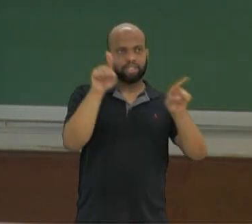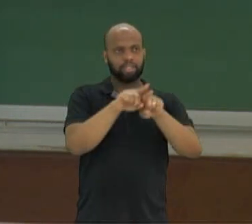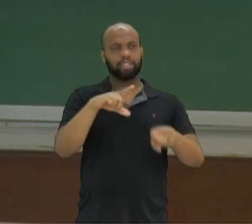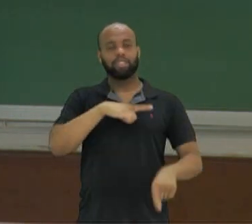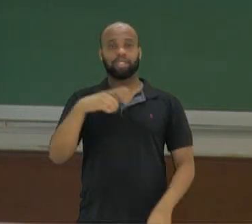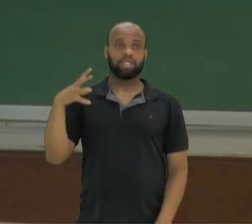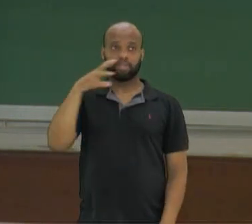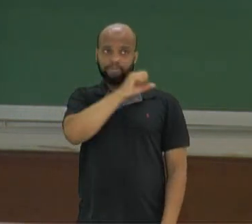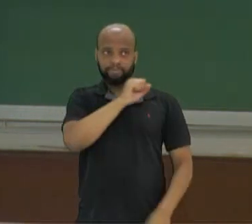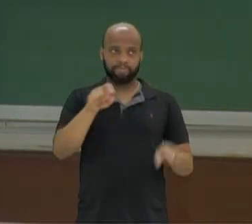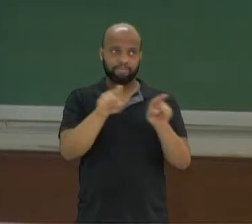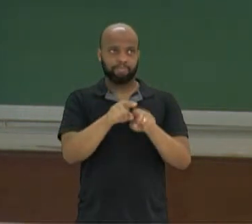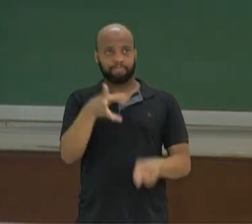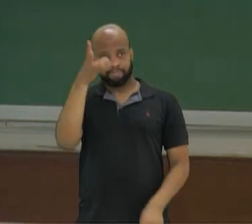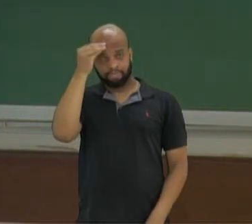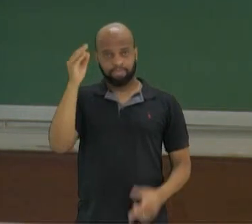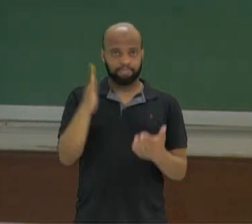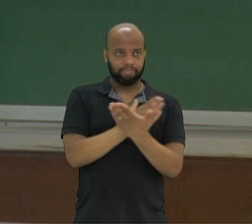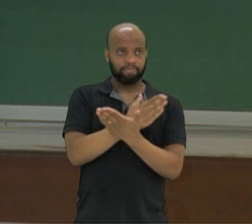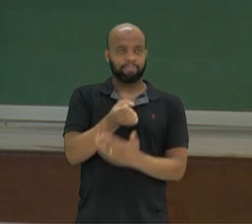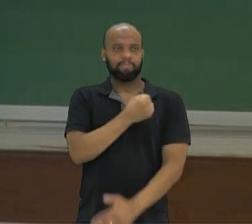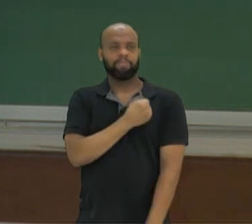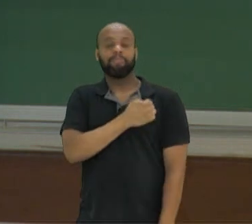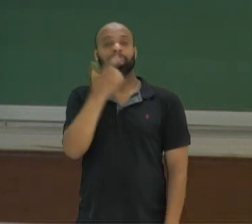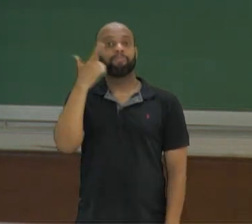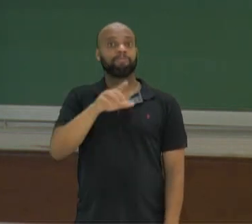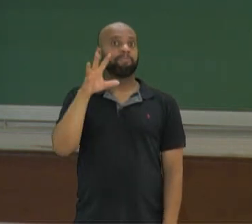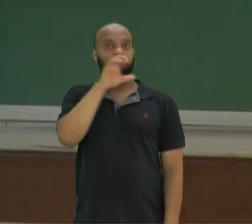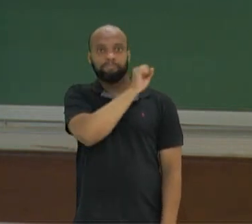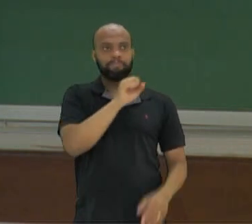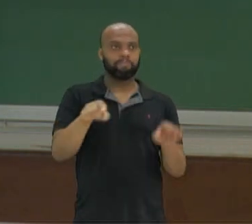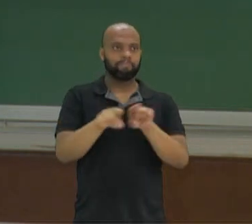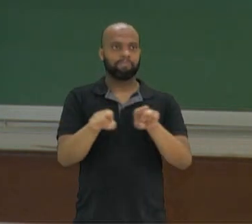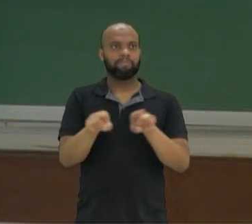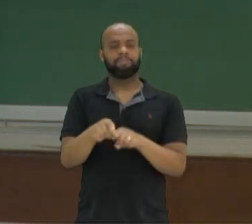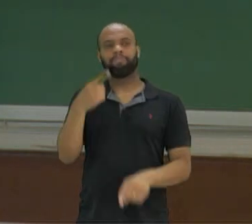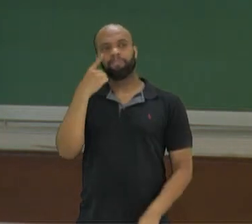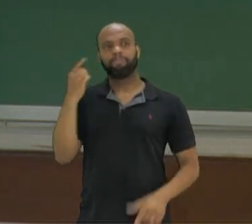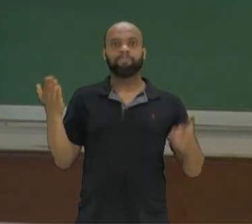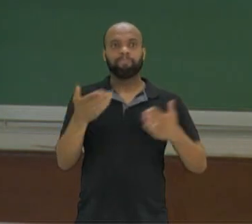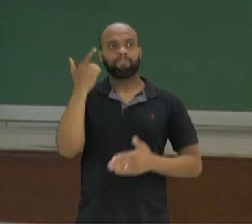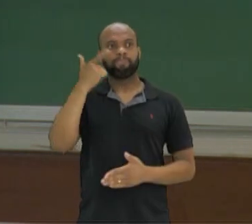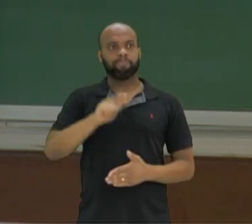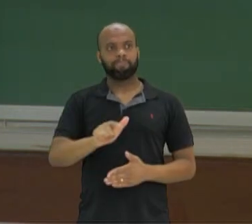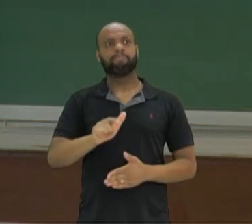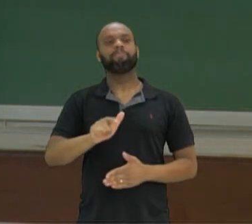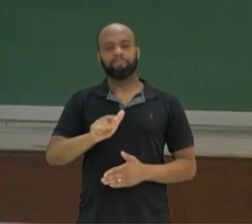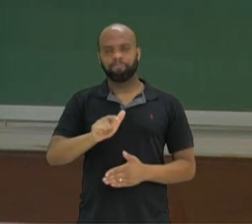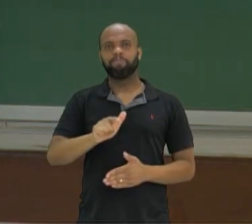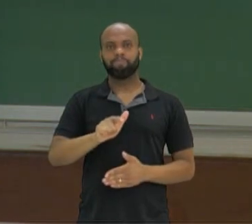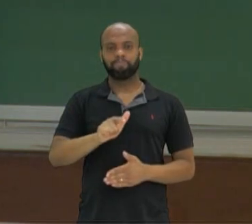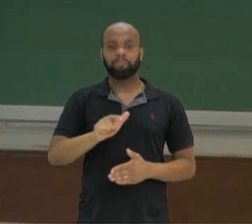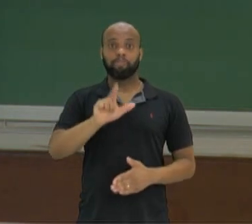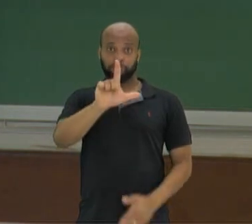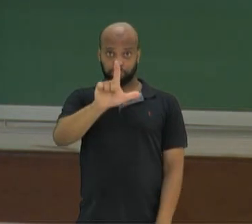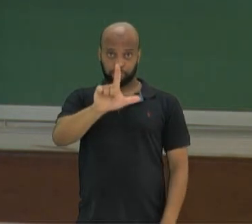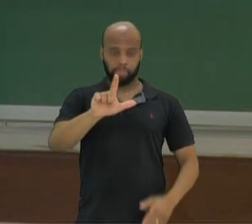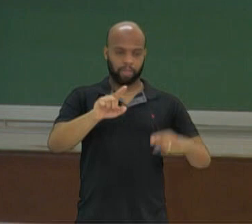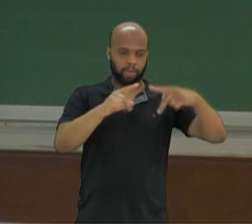mais rápida. Guardem alguns números que vocês fazem isso muito mais rápido. Então, chegamos no tamanho do lado.